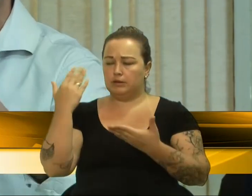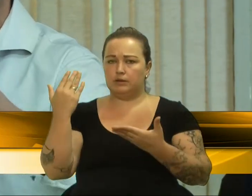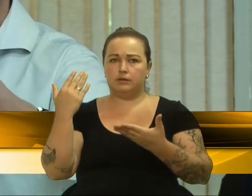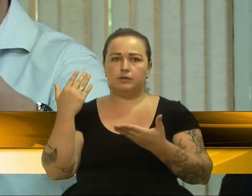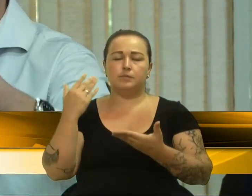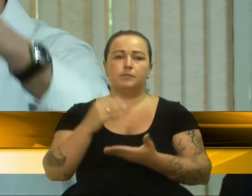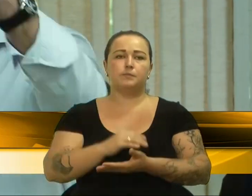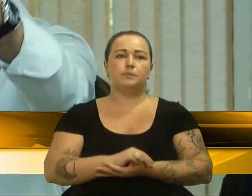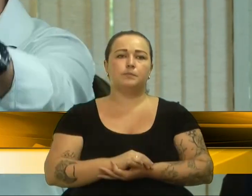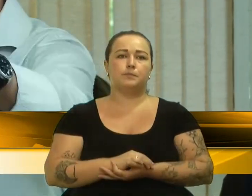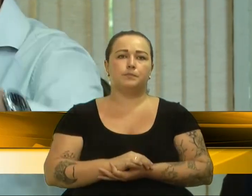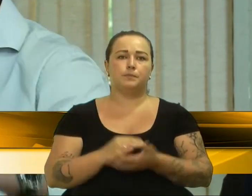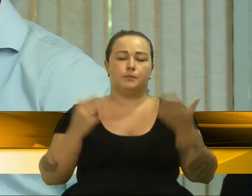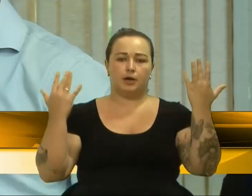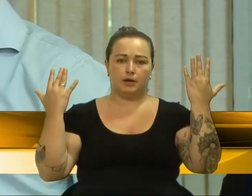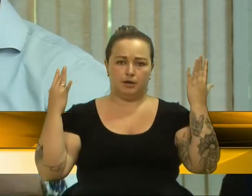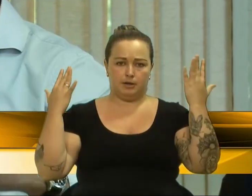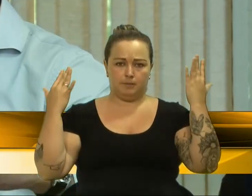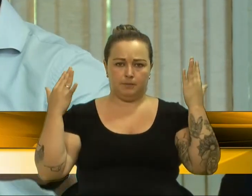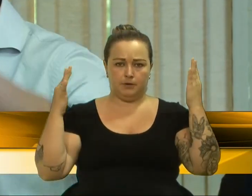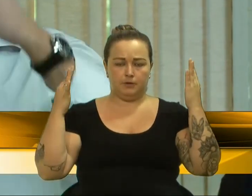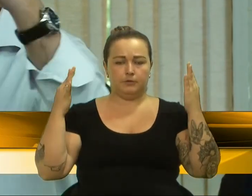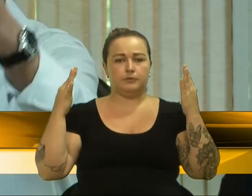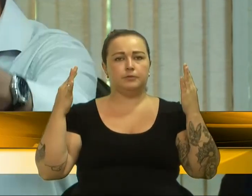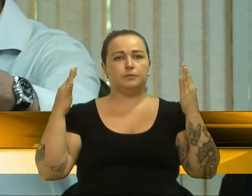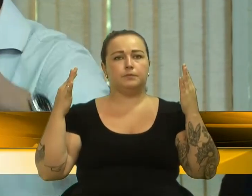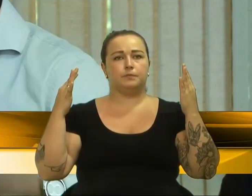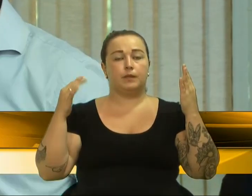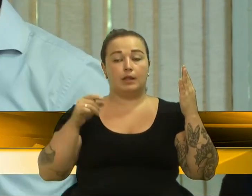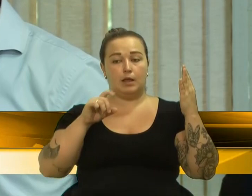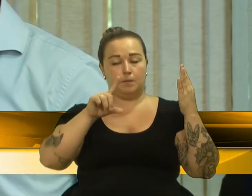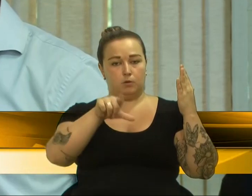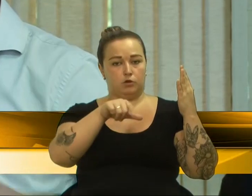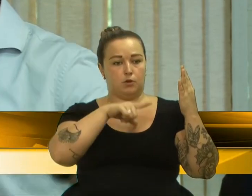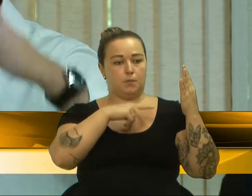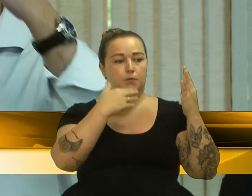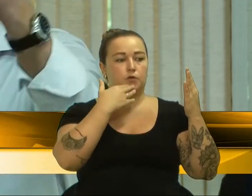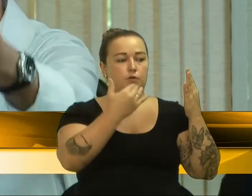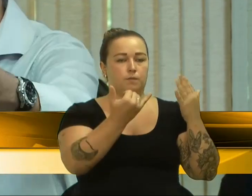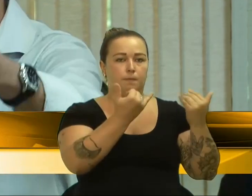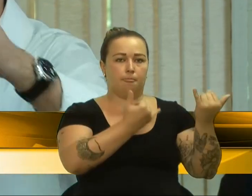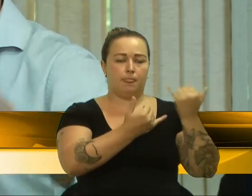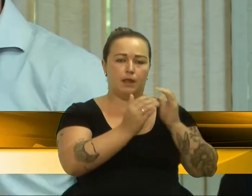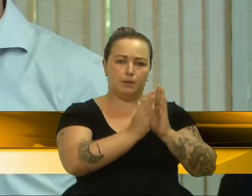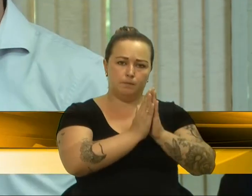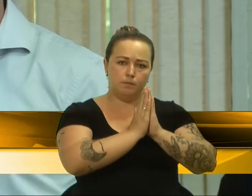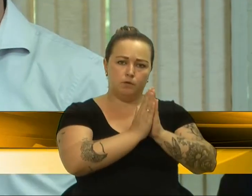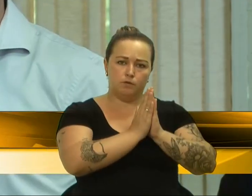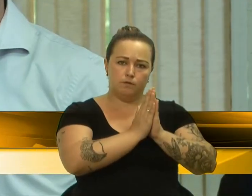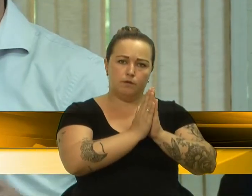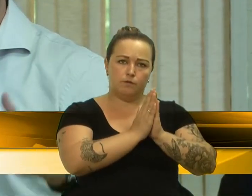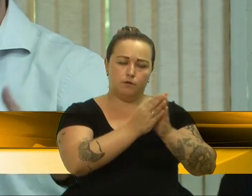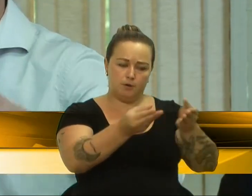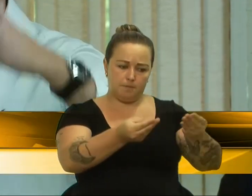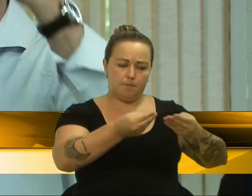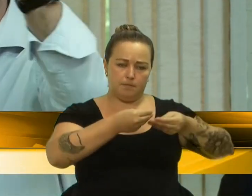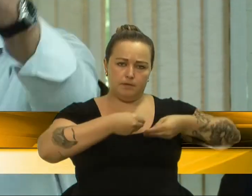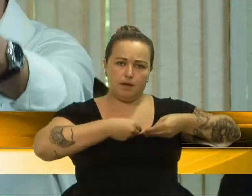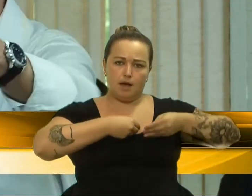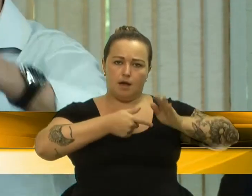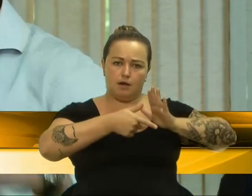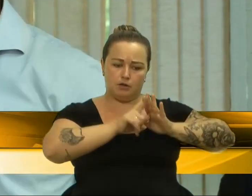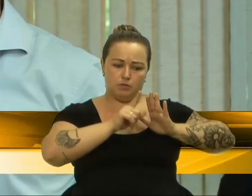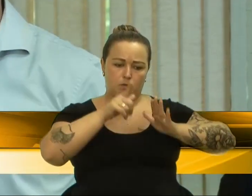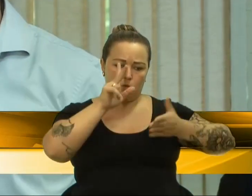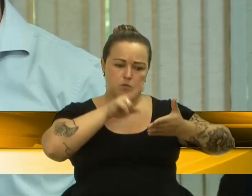e parabenizo a Vossa Excelência. E quando o senhor tiver algum pedido de informação, por favor, coloque para mim também, para que daqui a pouco eu